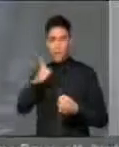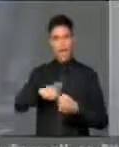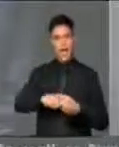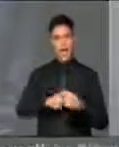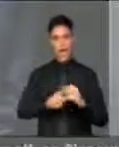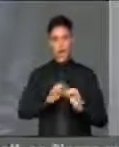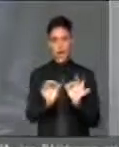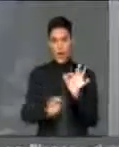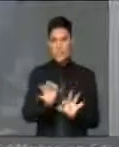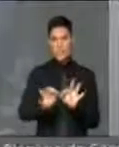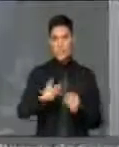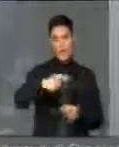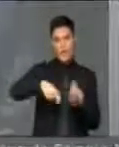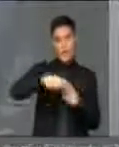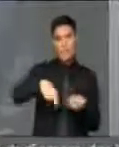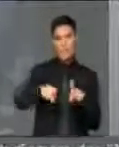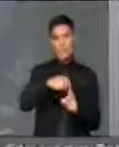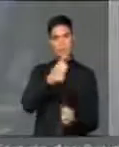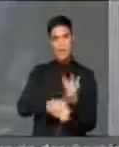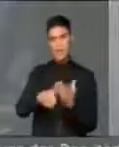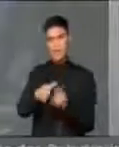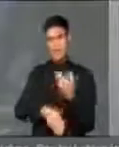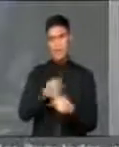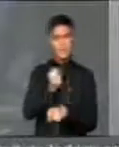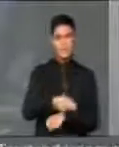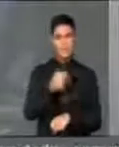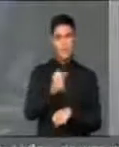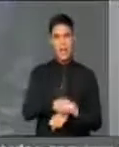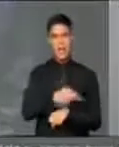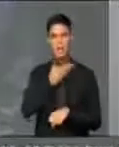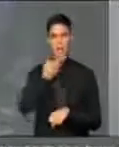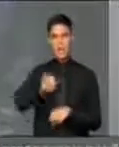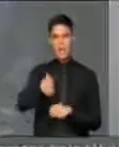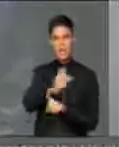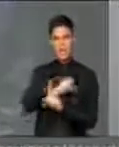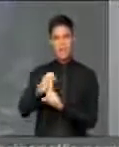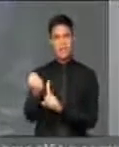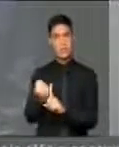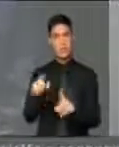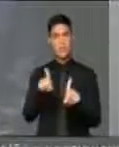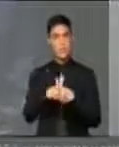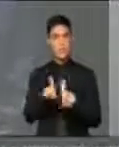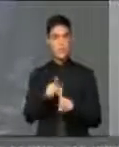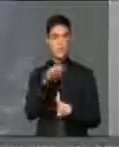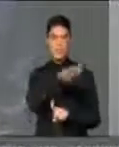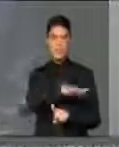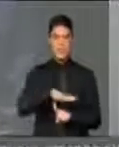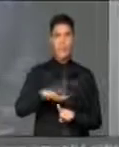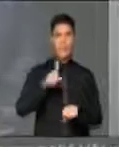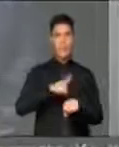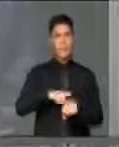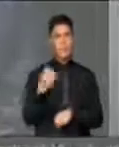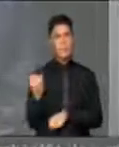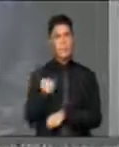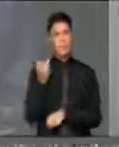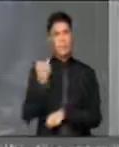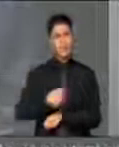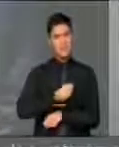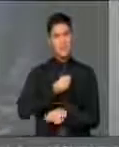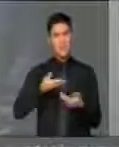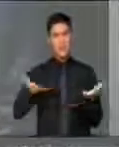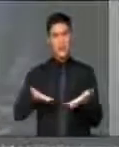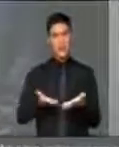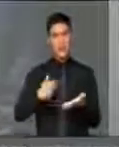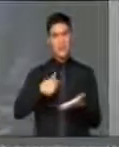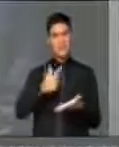economia, na geração de empregos e no bem-estar social. Esse momento histórico que todos estamos vivendo representa nossos